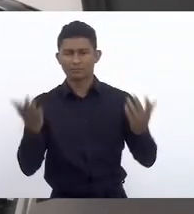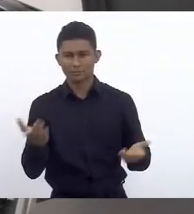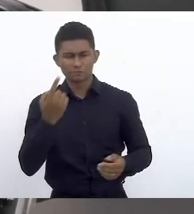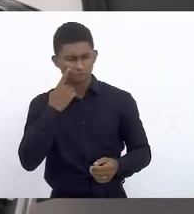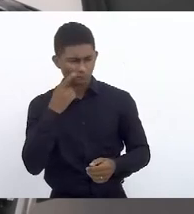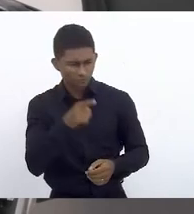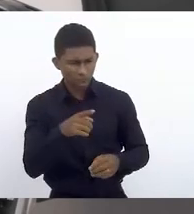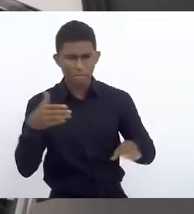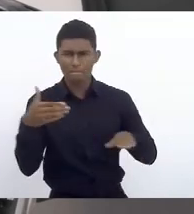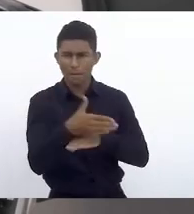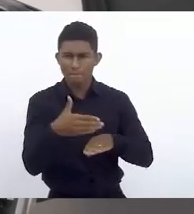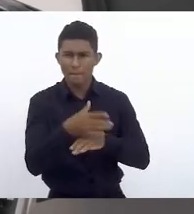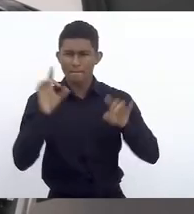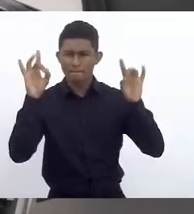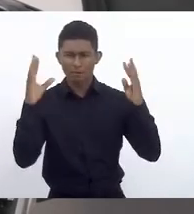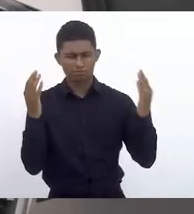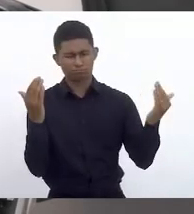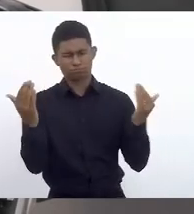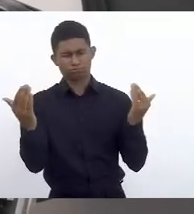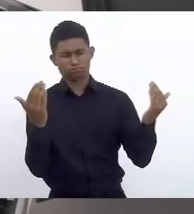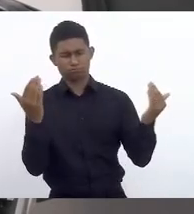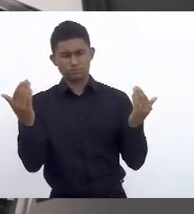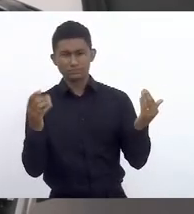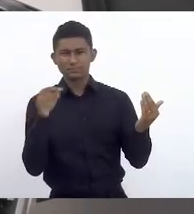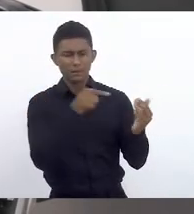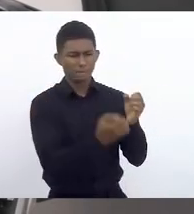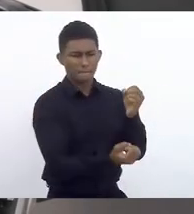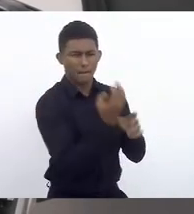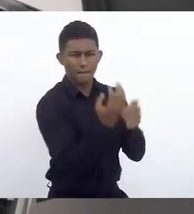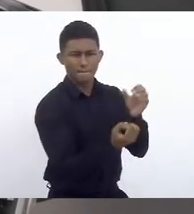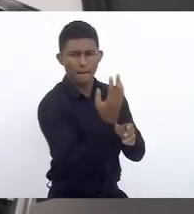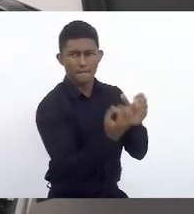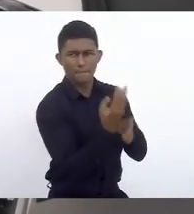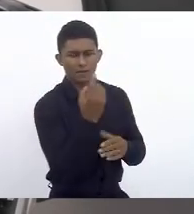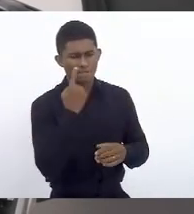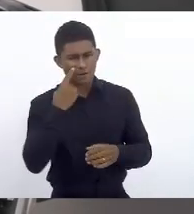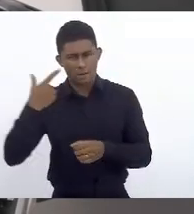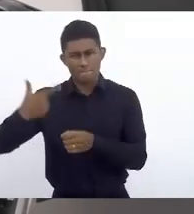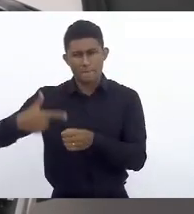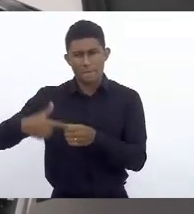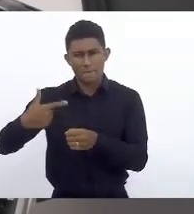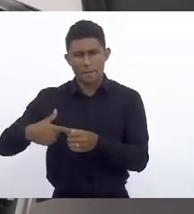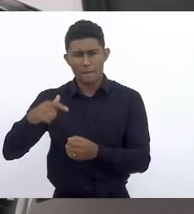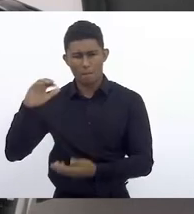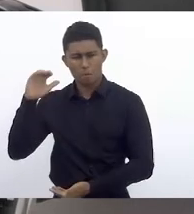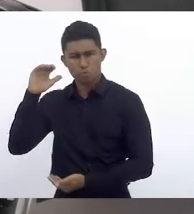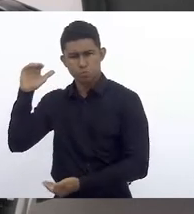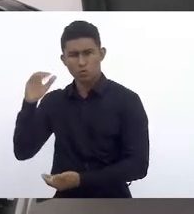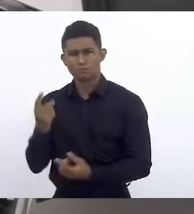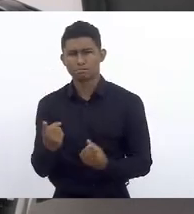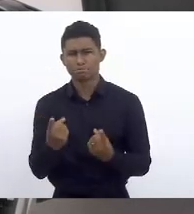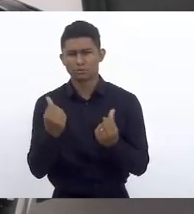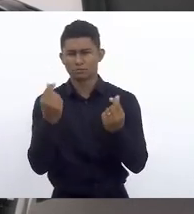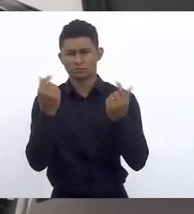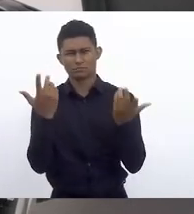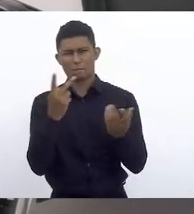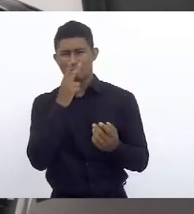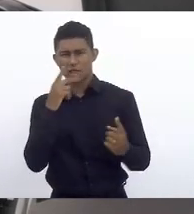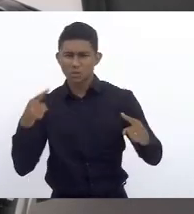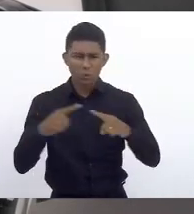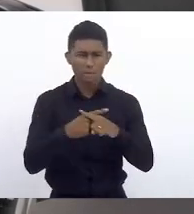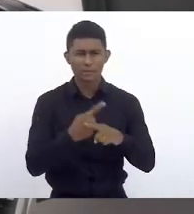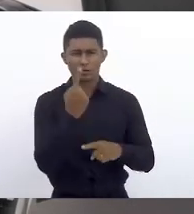você compara a produção, câmbio, preço do barril, não tinha nada para ter 1,450 milhões a